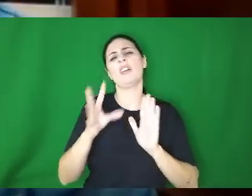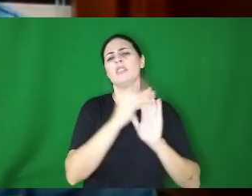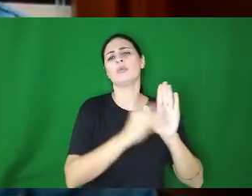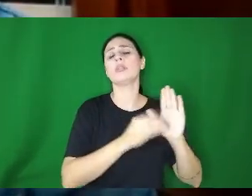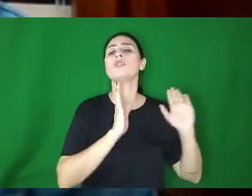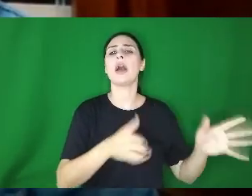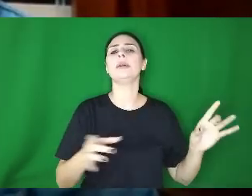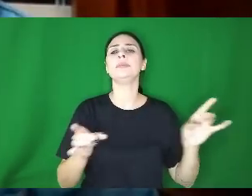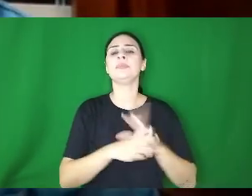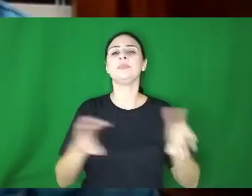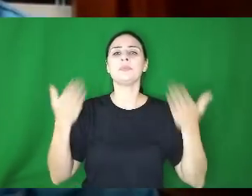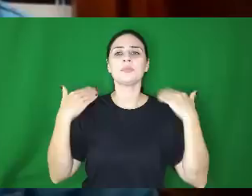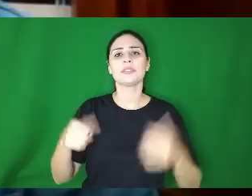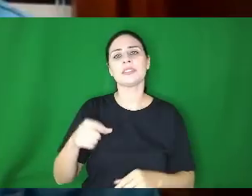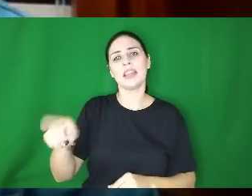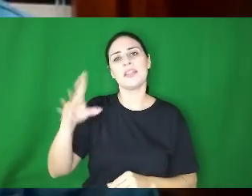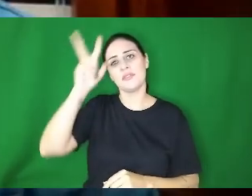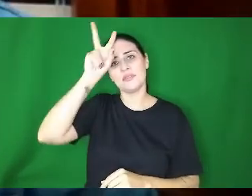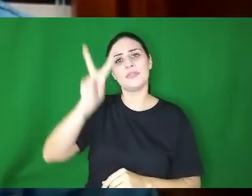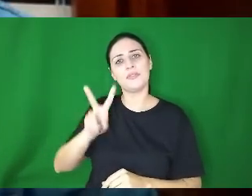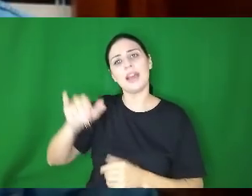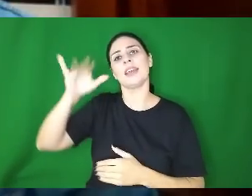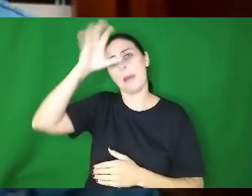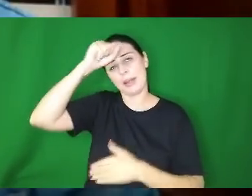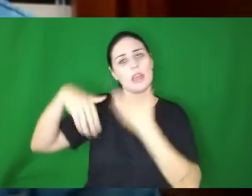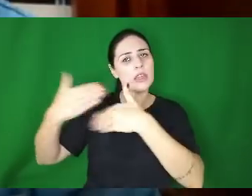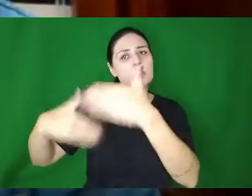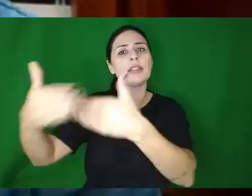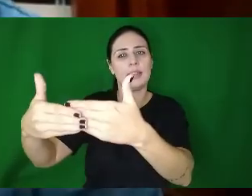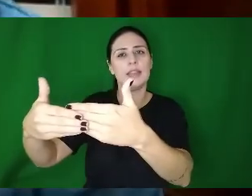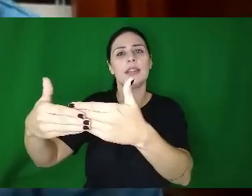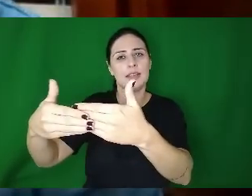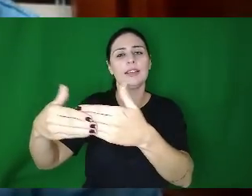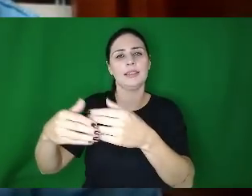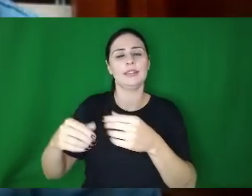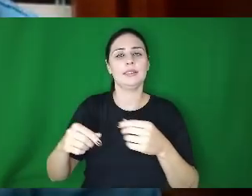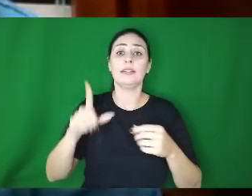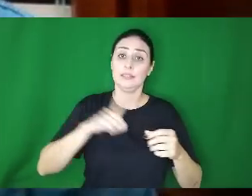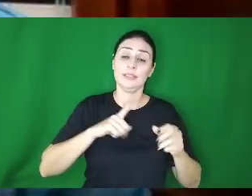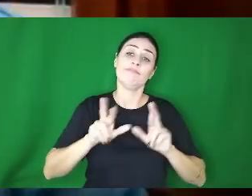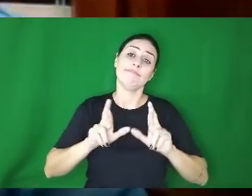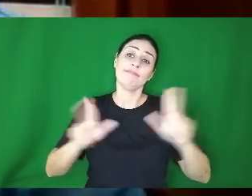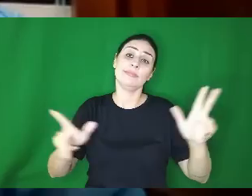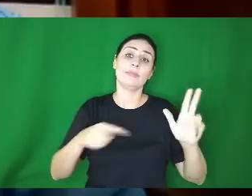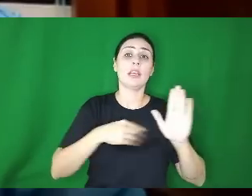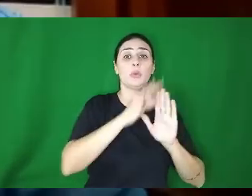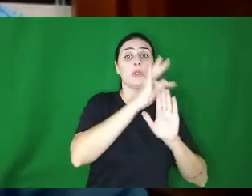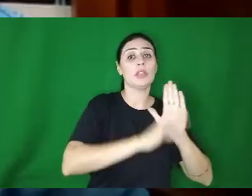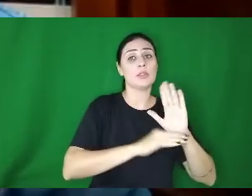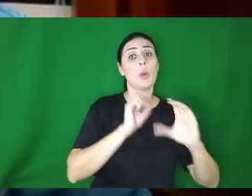que vai ter menos prejuízo para a criança ela ter um bom trabalho de interpretação de texto do que se ela deixar de ter,